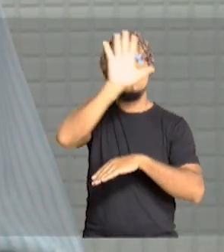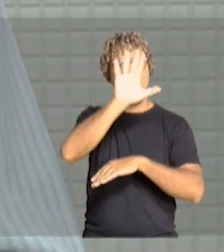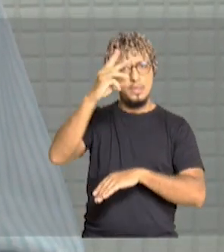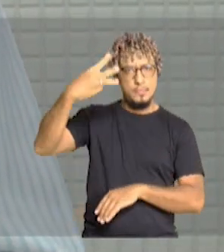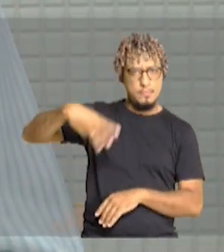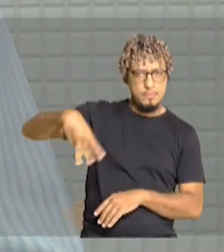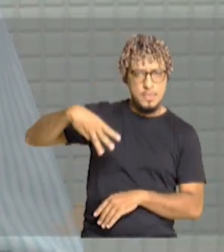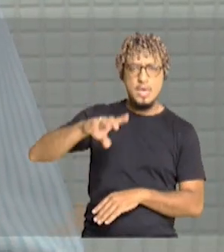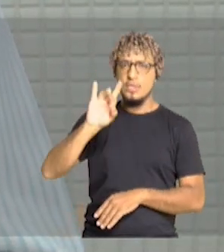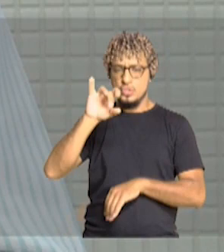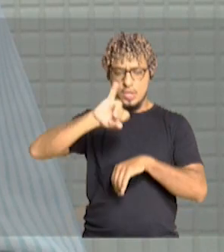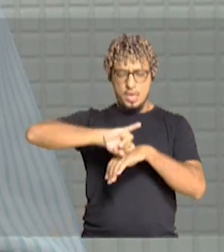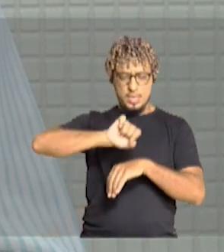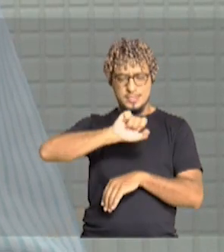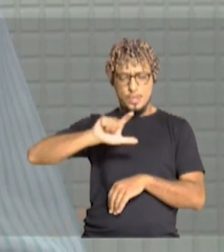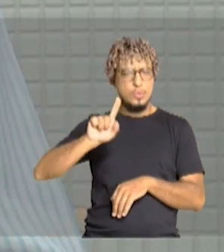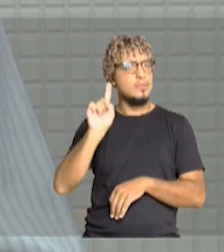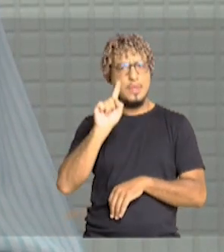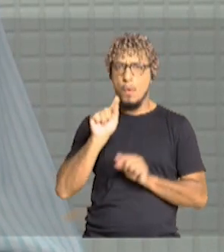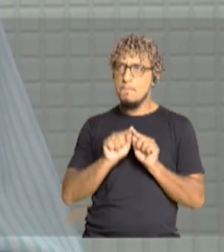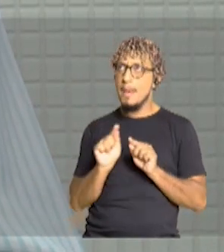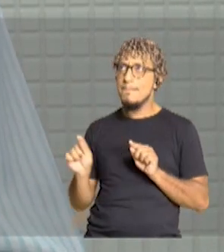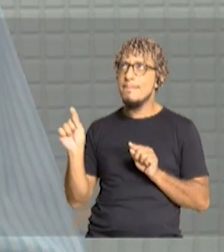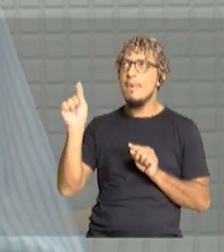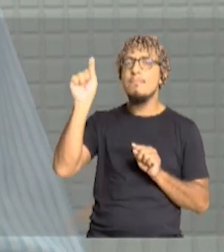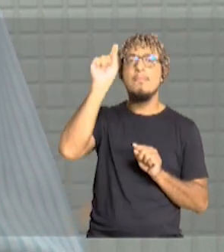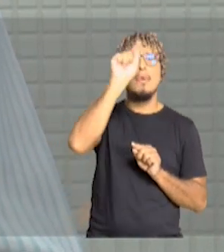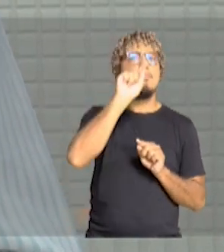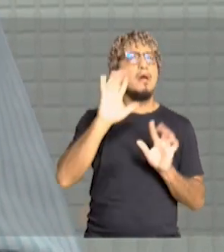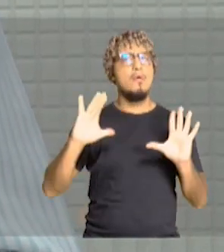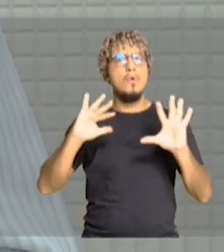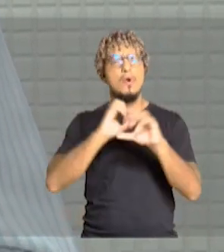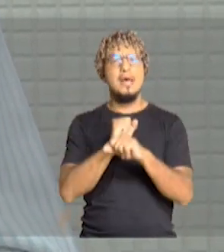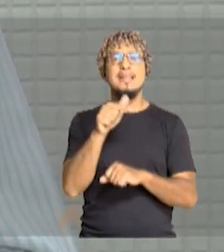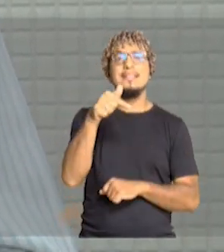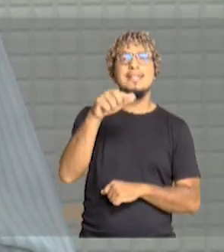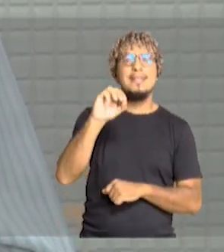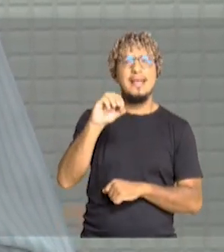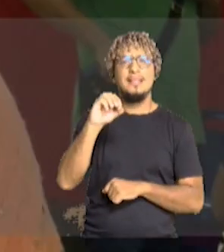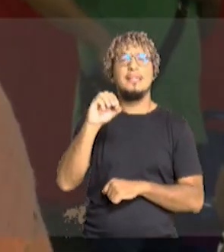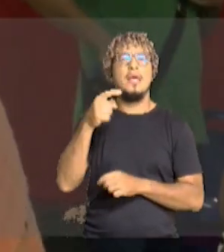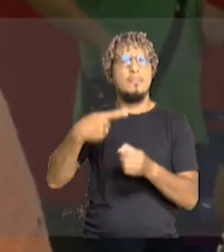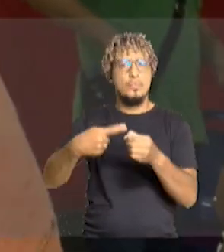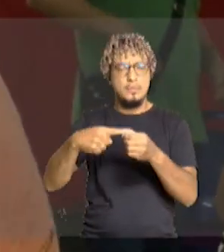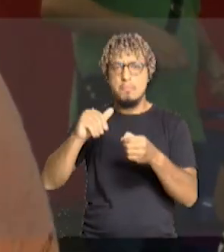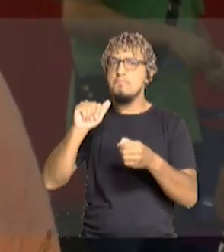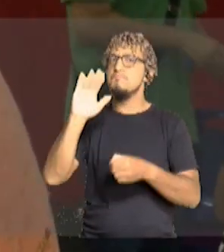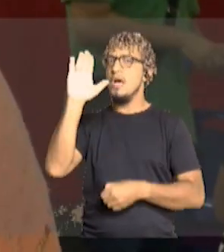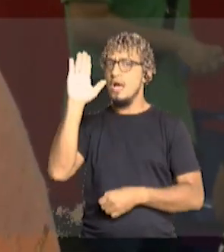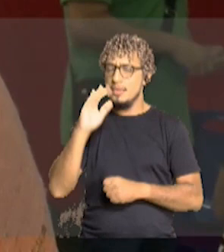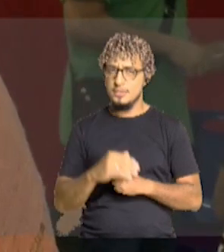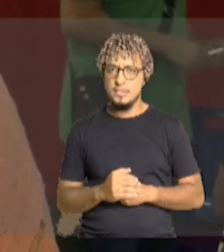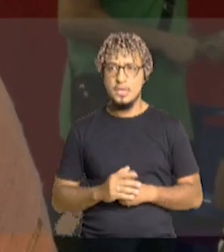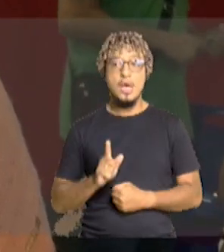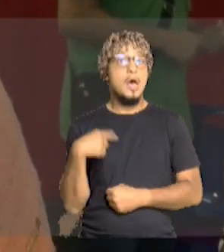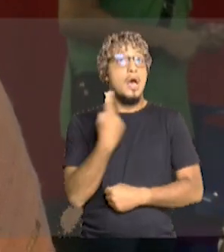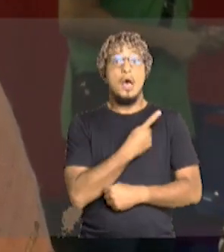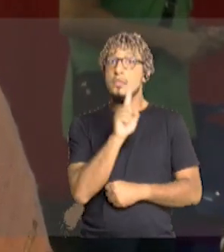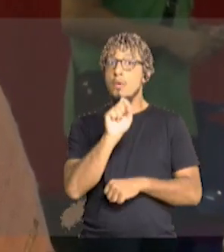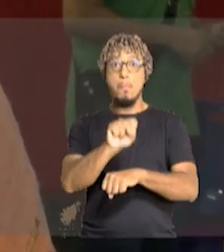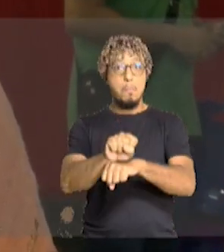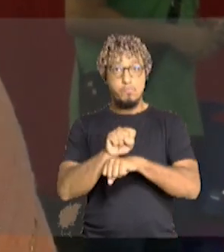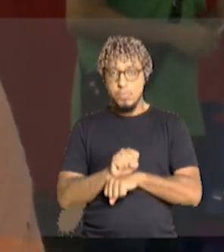não só em São Luís abrange praticamente mais de 70 municípios a gente não parou de pesquisar